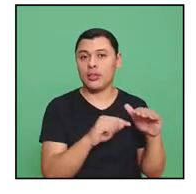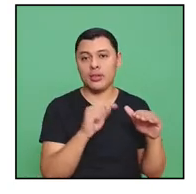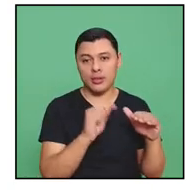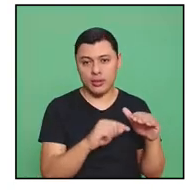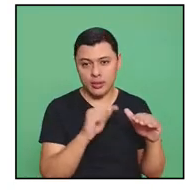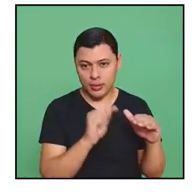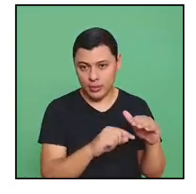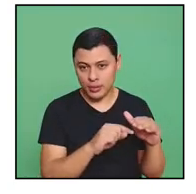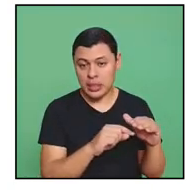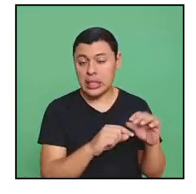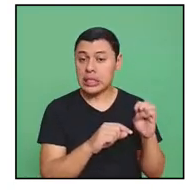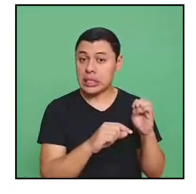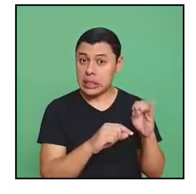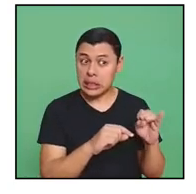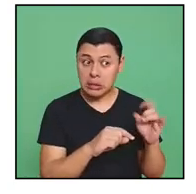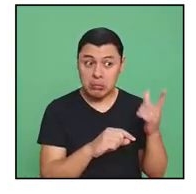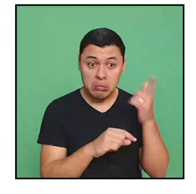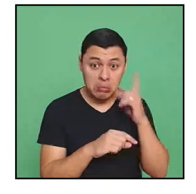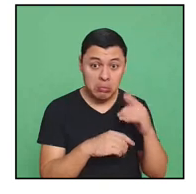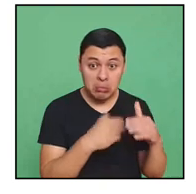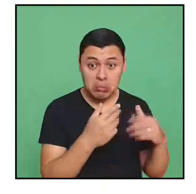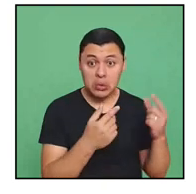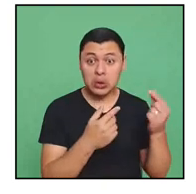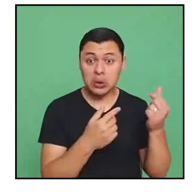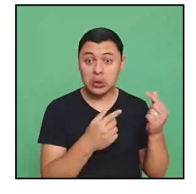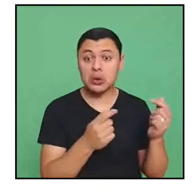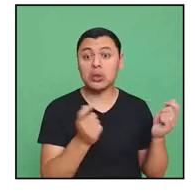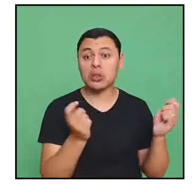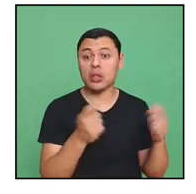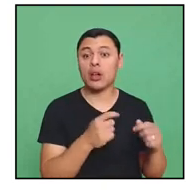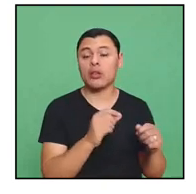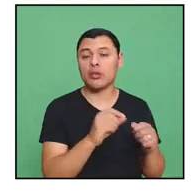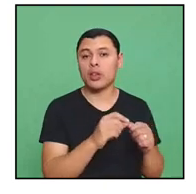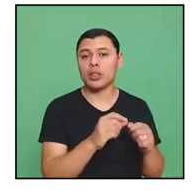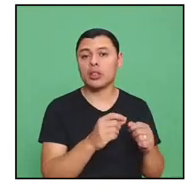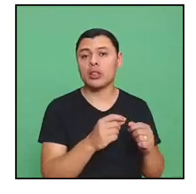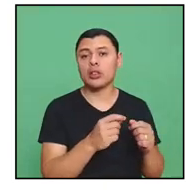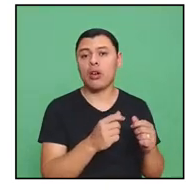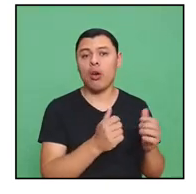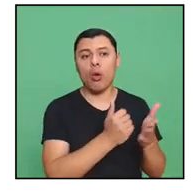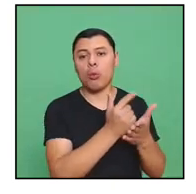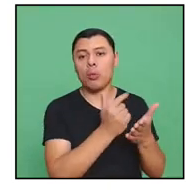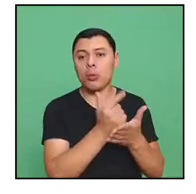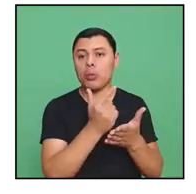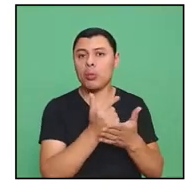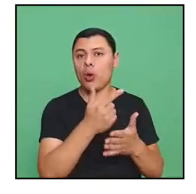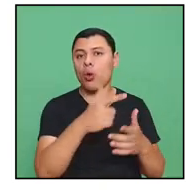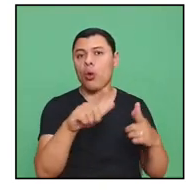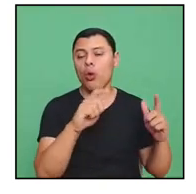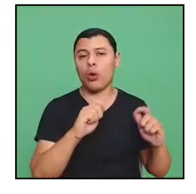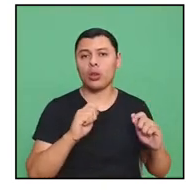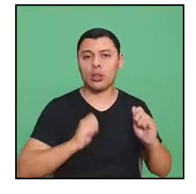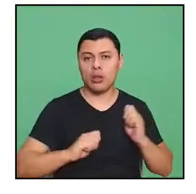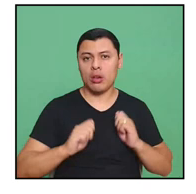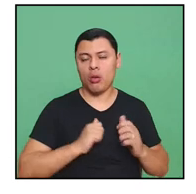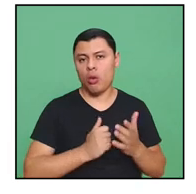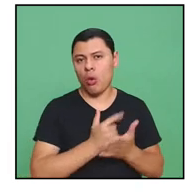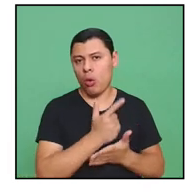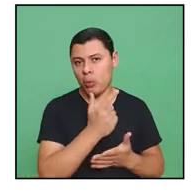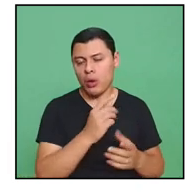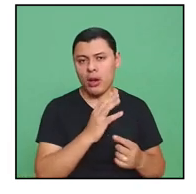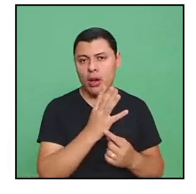se for capitalizado, permite o fundo a fazer aquisições de outras artistas.